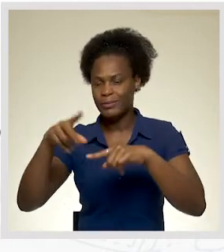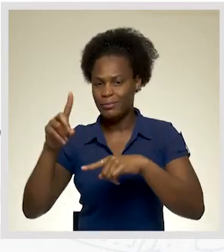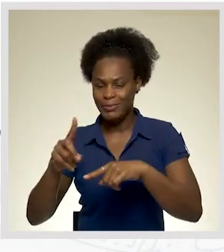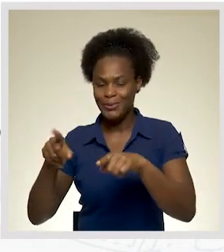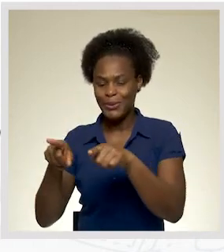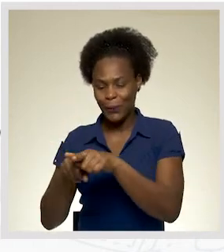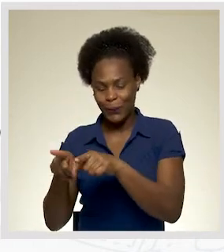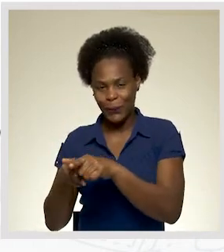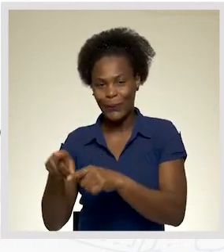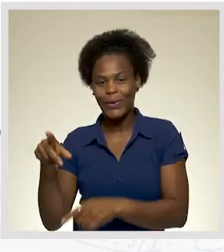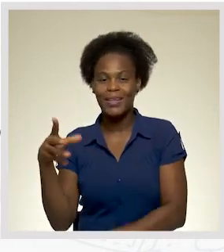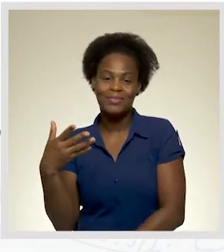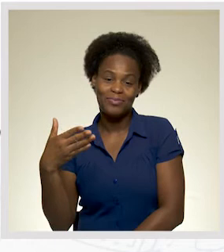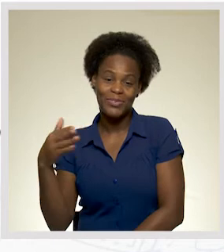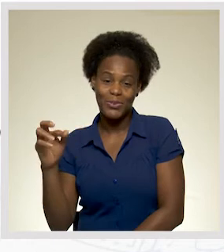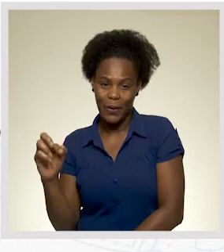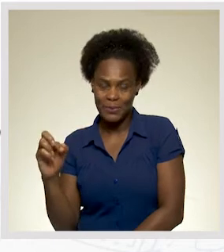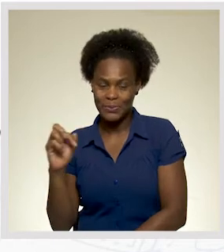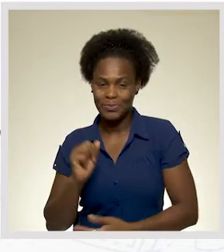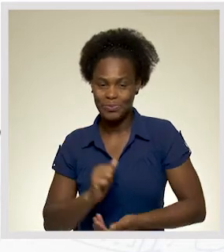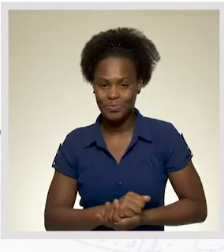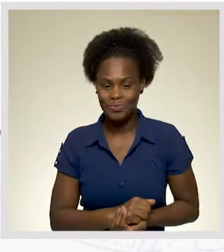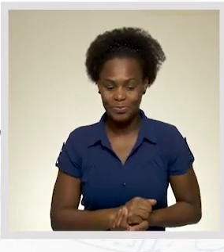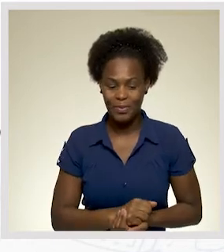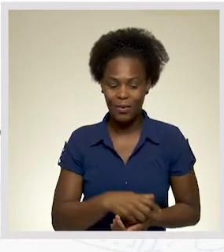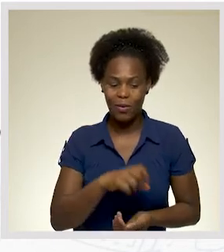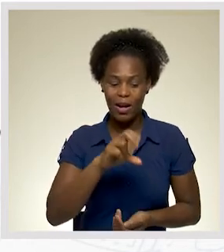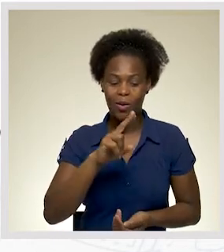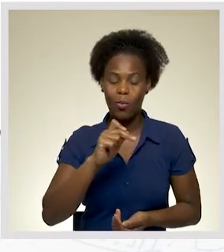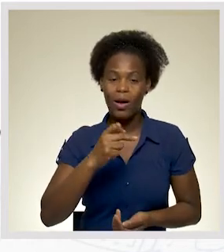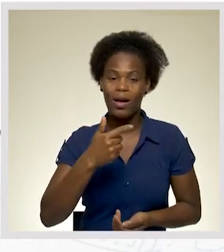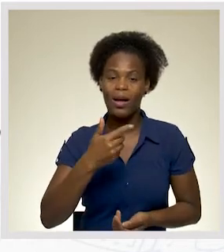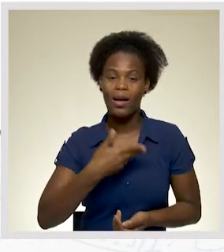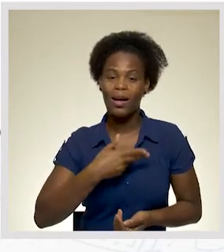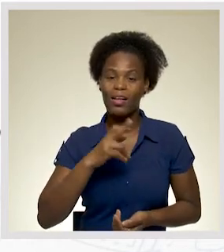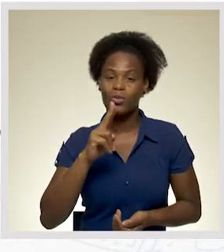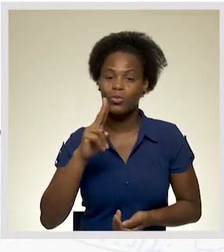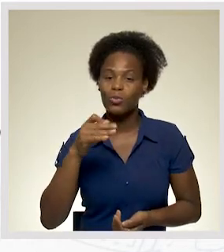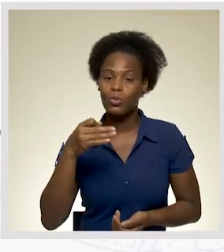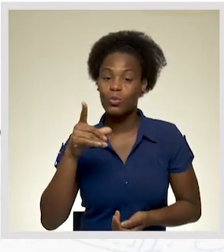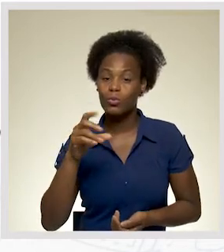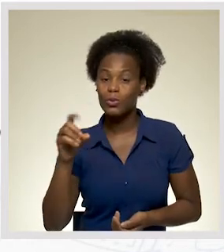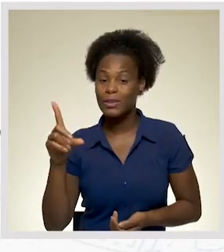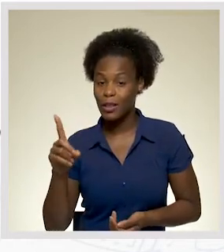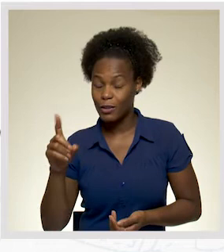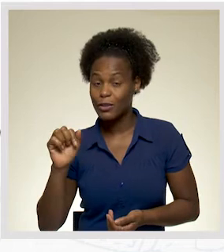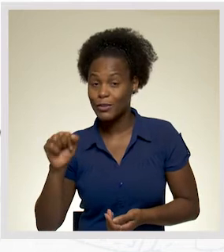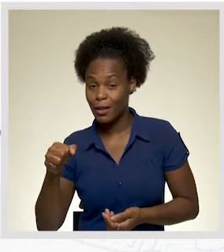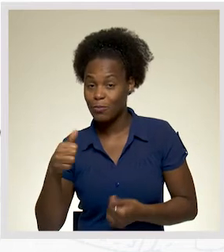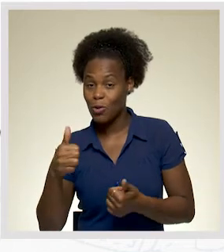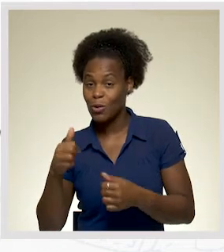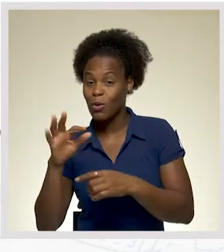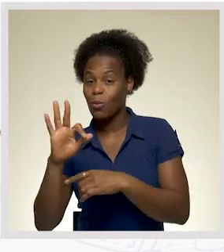dá 18. O quádruplo de 6, muito bem, 4 vezes